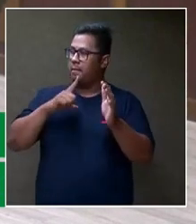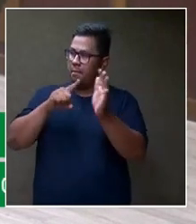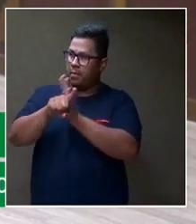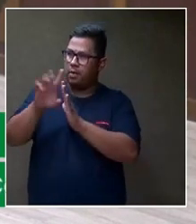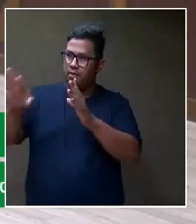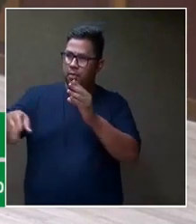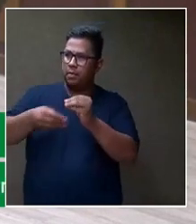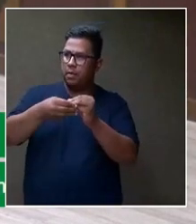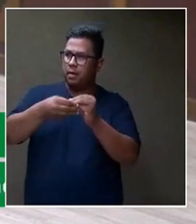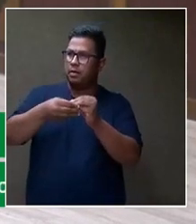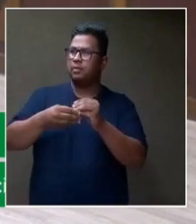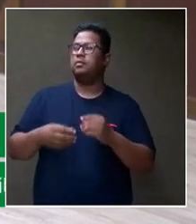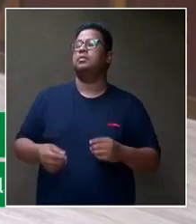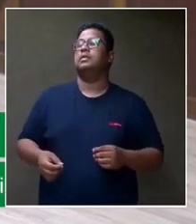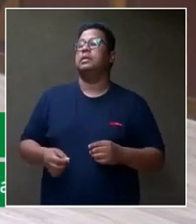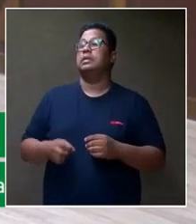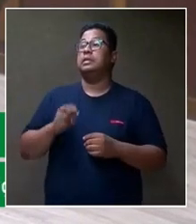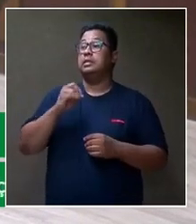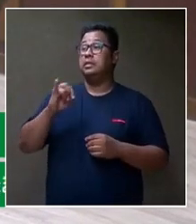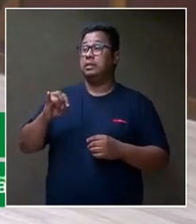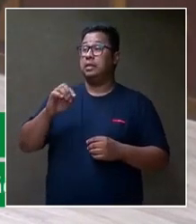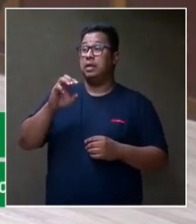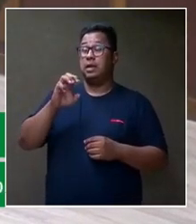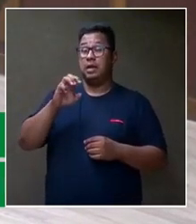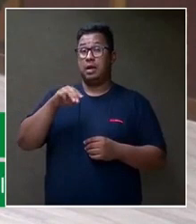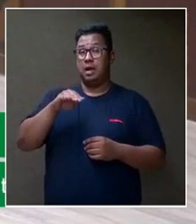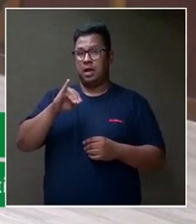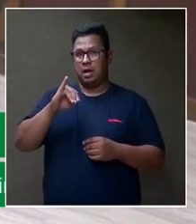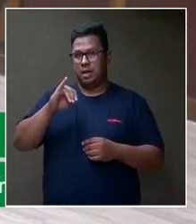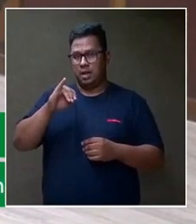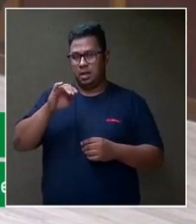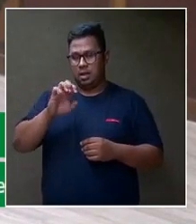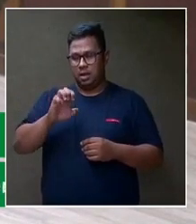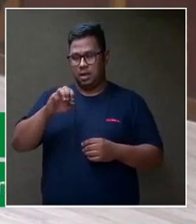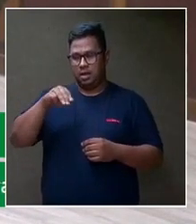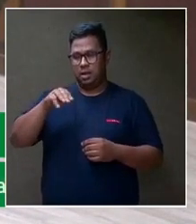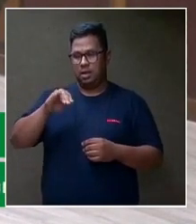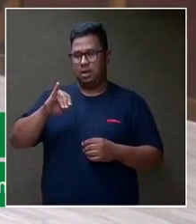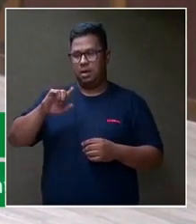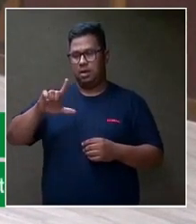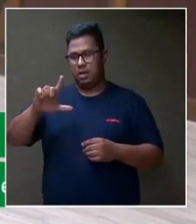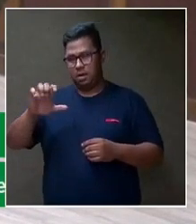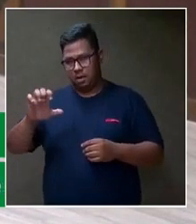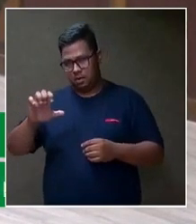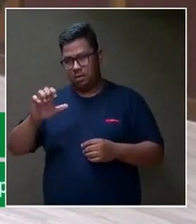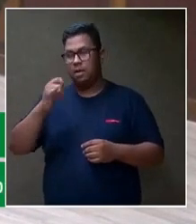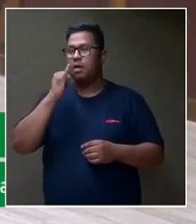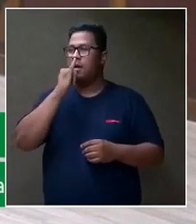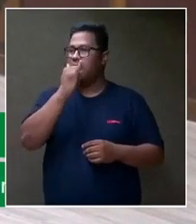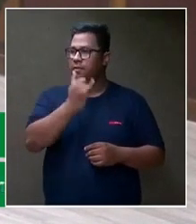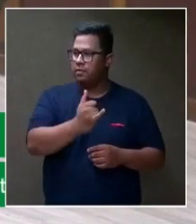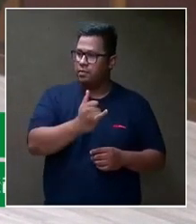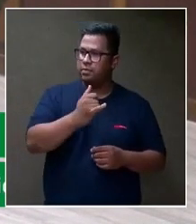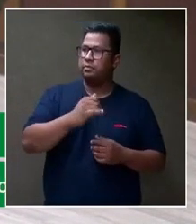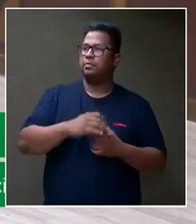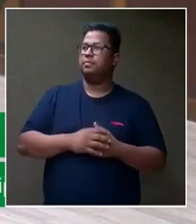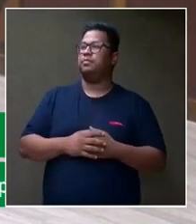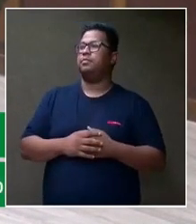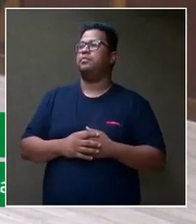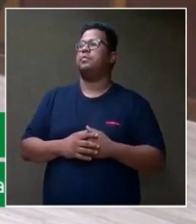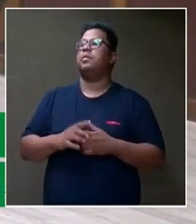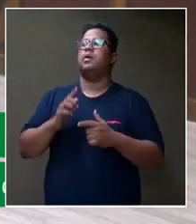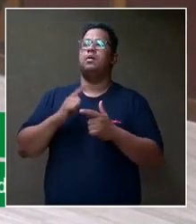Sim. Se a Emily alguma vez falou para a mãe dela, quando já estava em